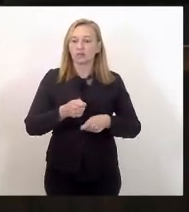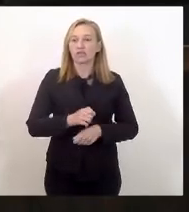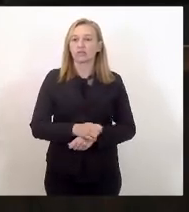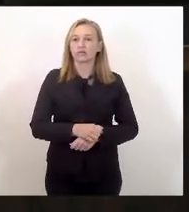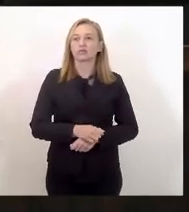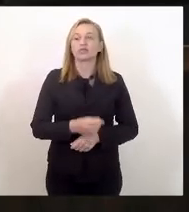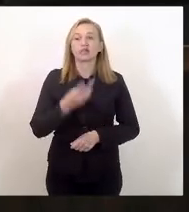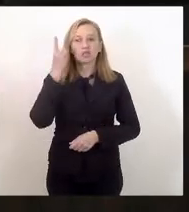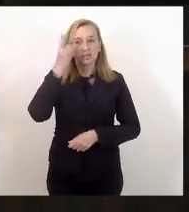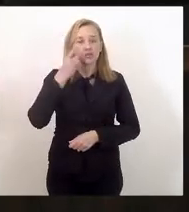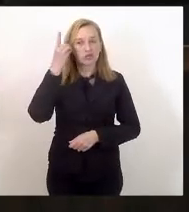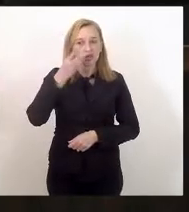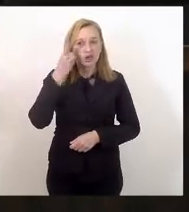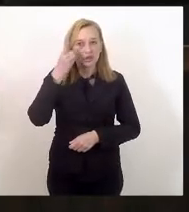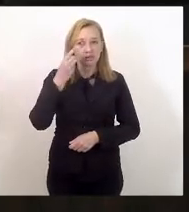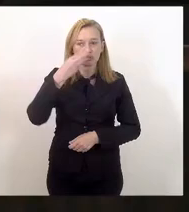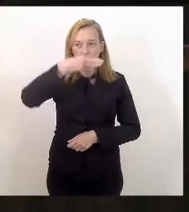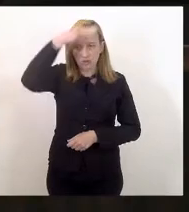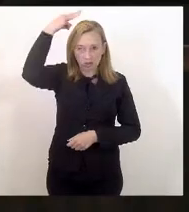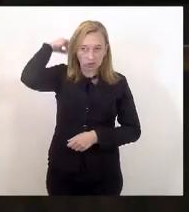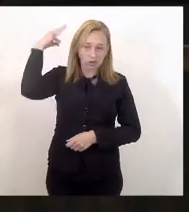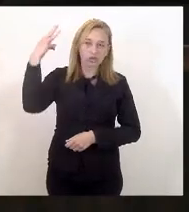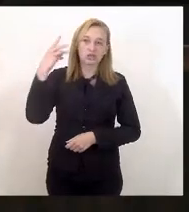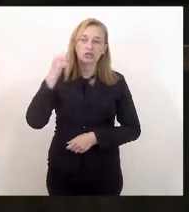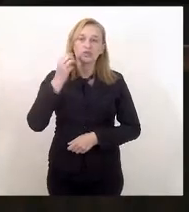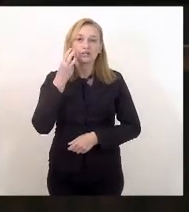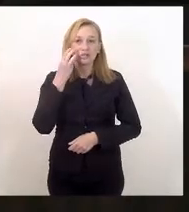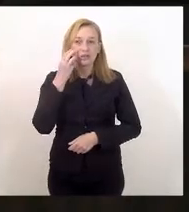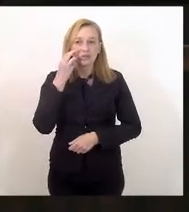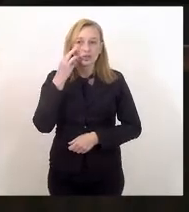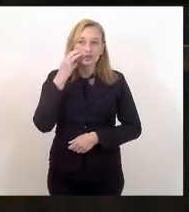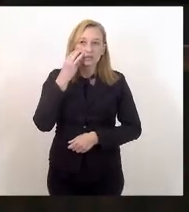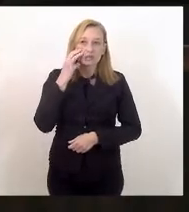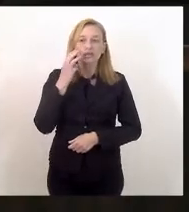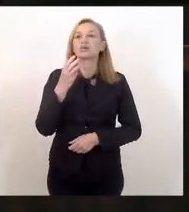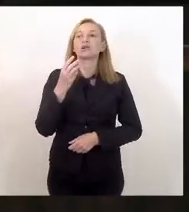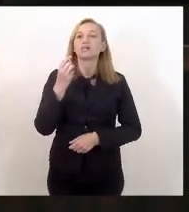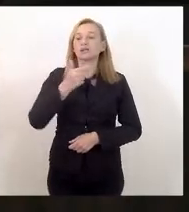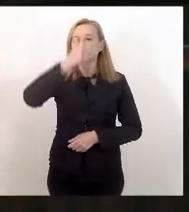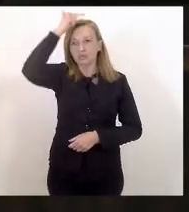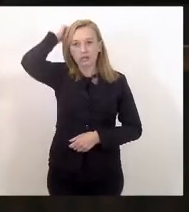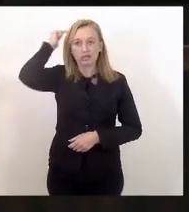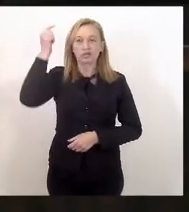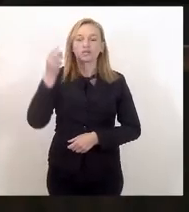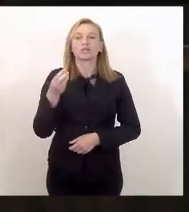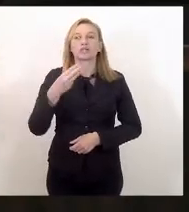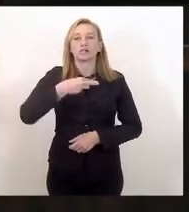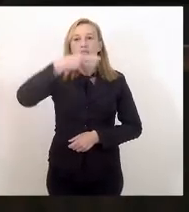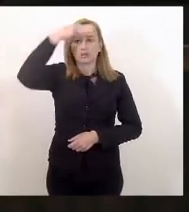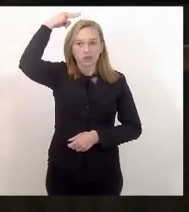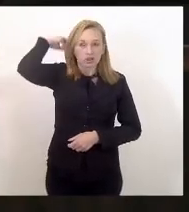favorável. Relatores, deputado Márcio Pacheco, Eurico Júnior, Valdeque Carneiro, Luiz Paulo e Márcio Pacheco.